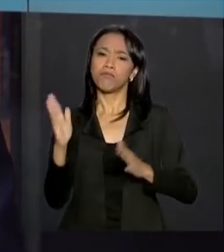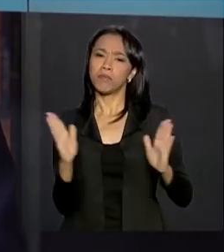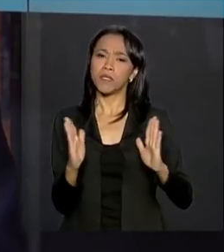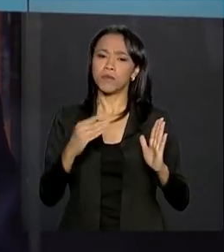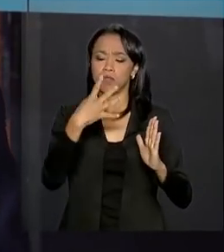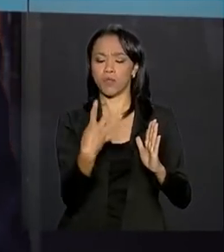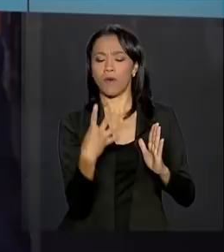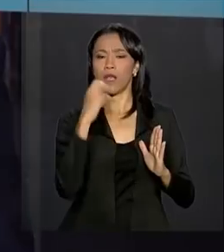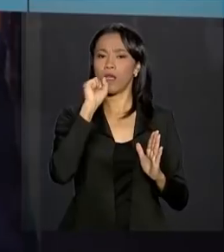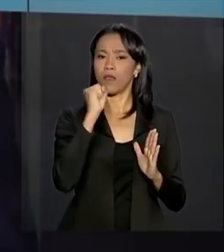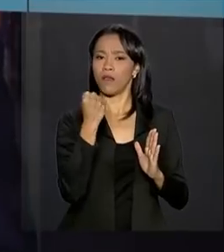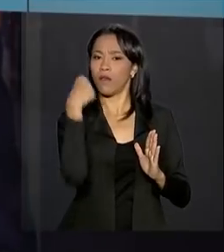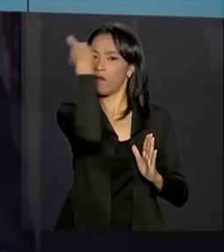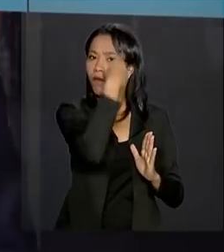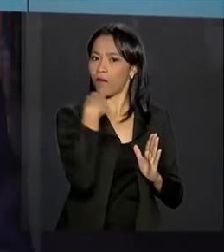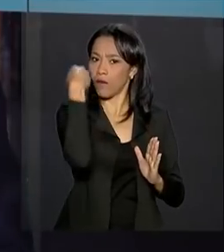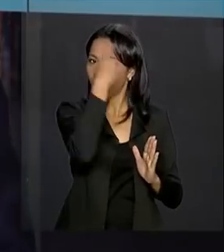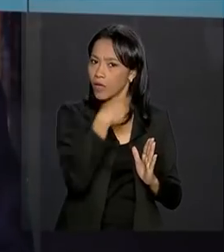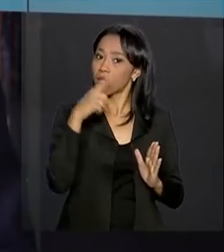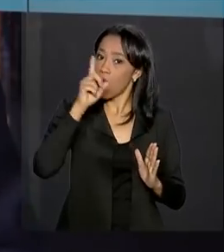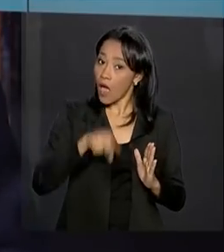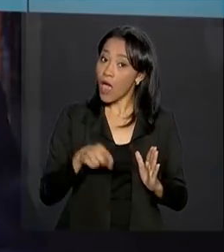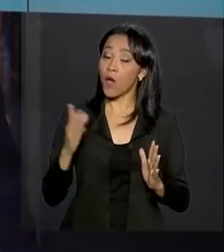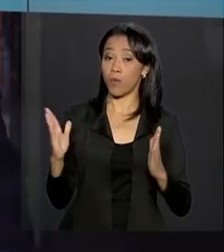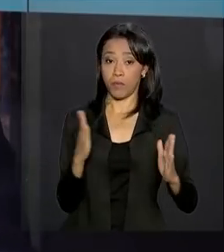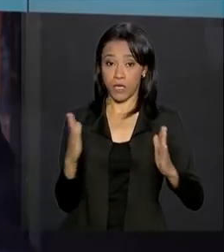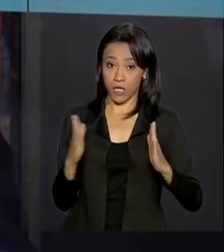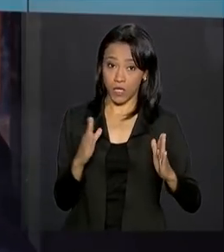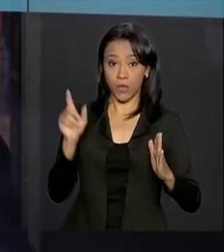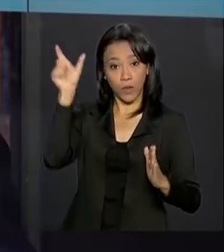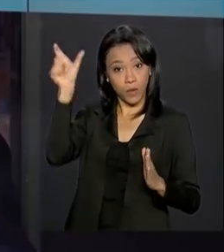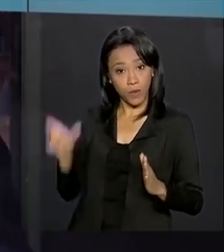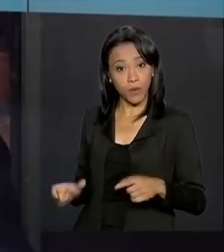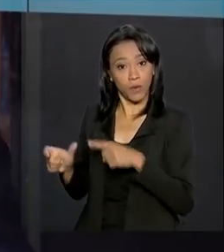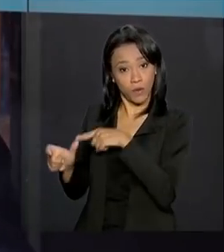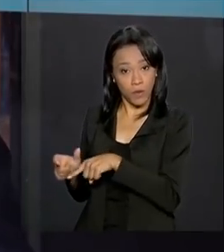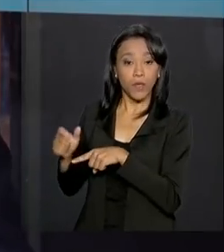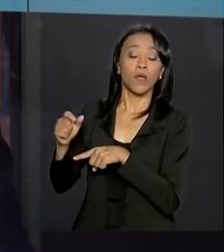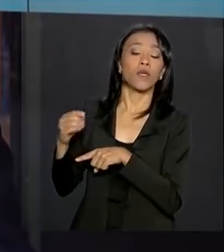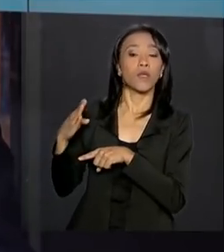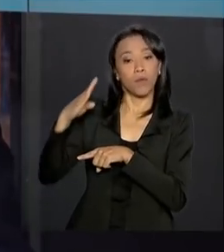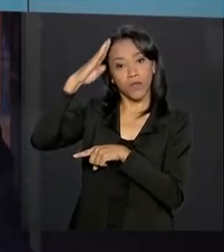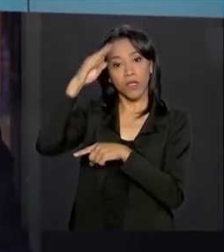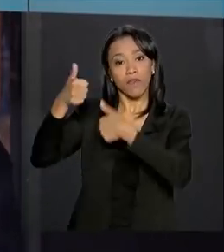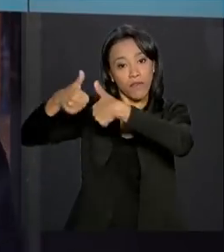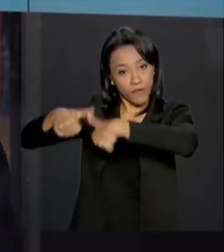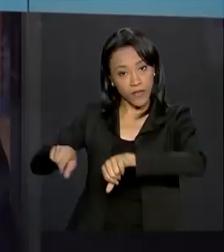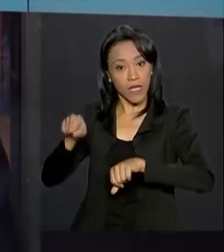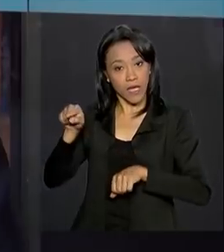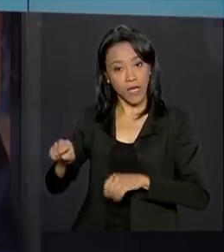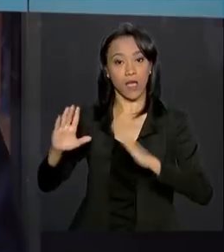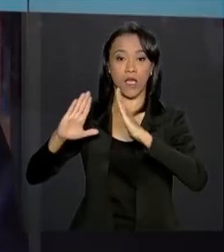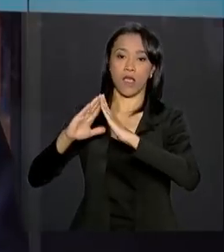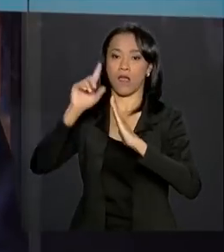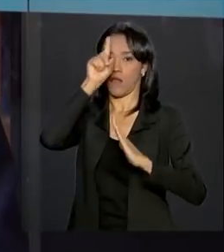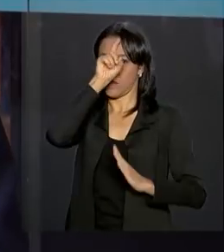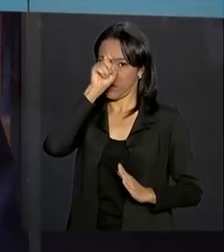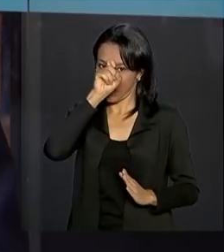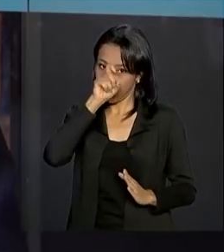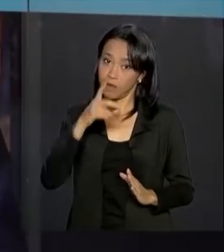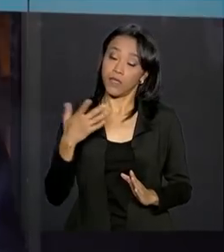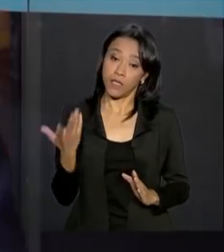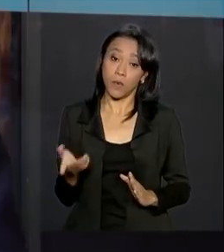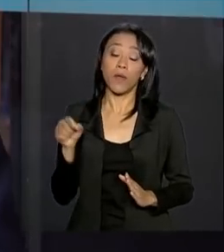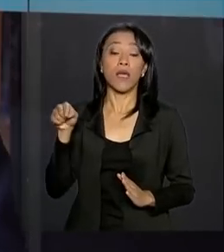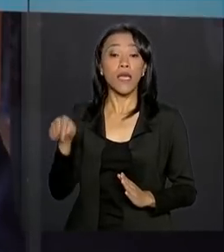Esse período coincide com o período em que o presidente Jair Bolsonaro ficará no centro de terapia intensiva. Assim que